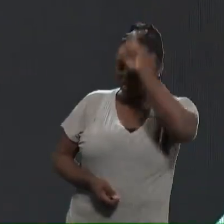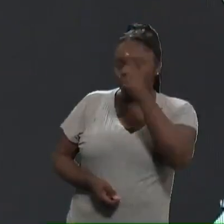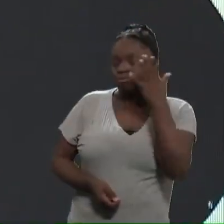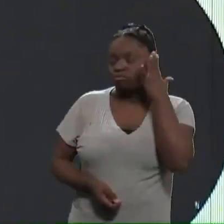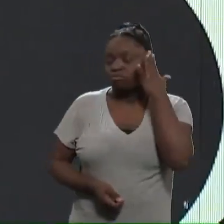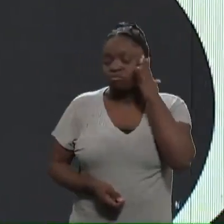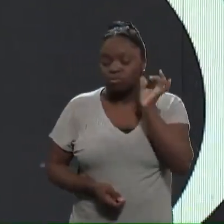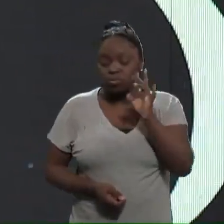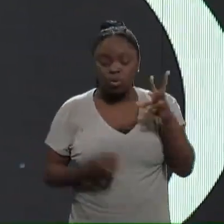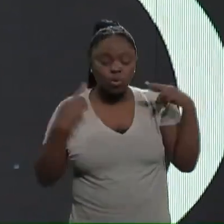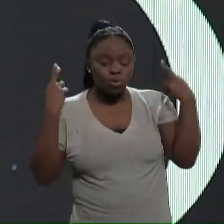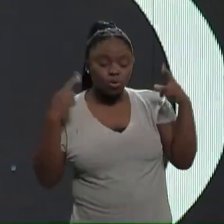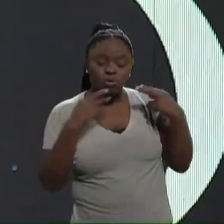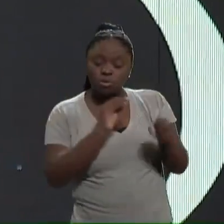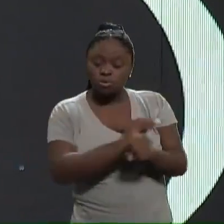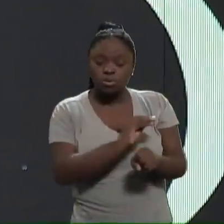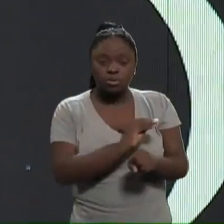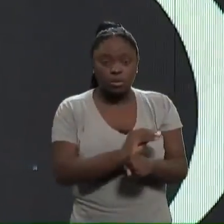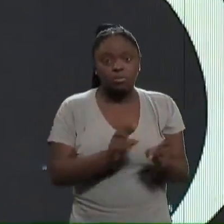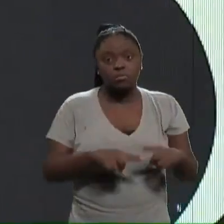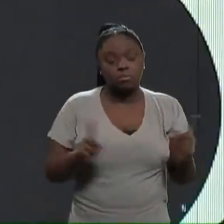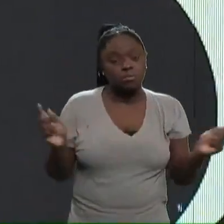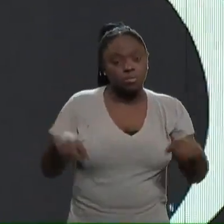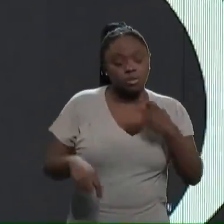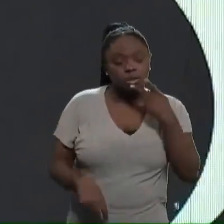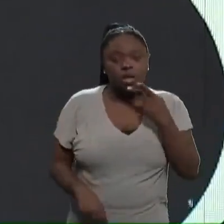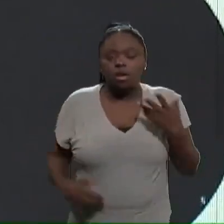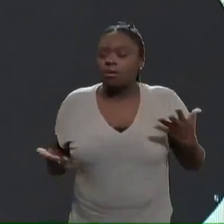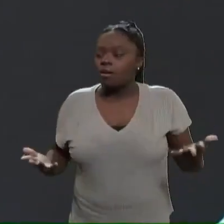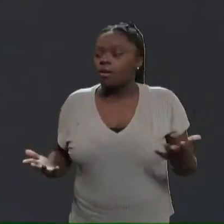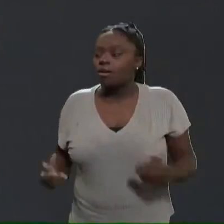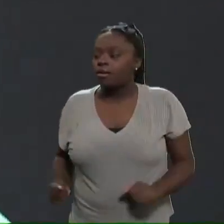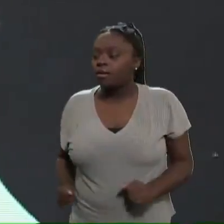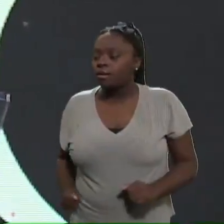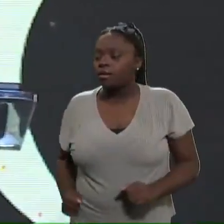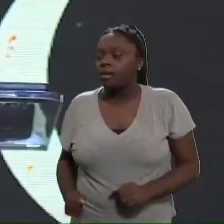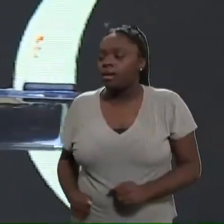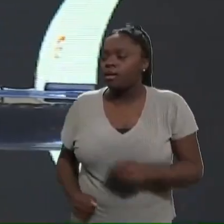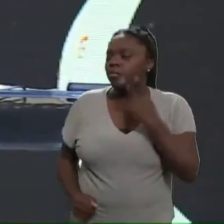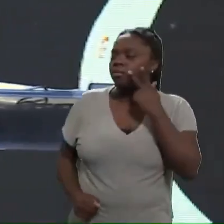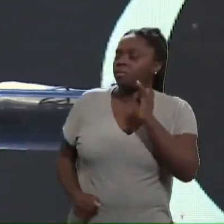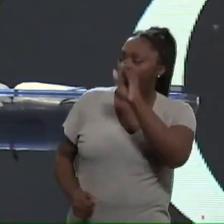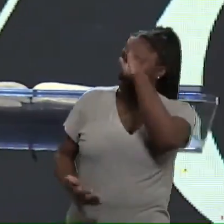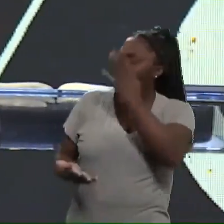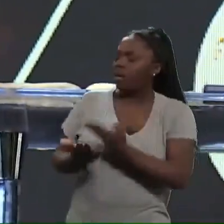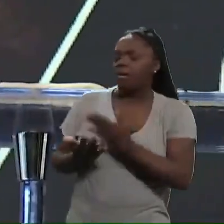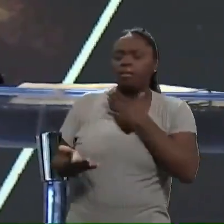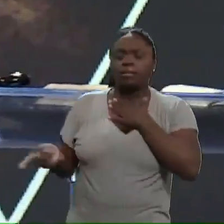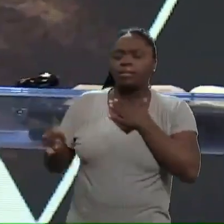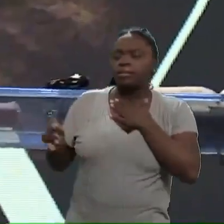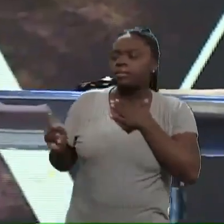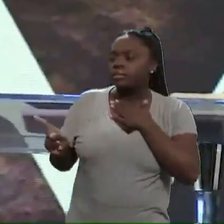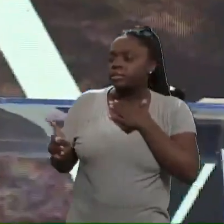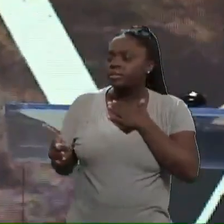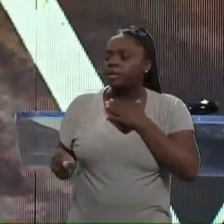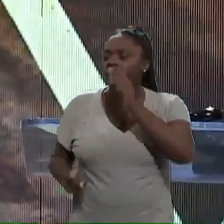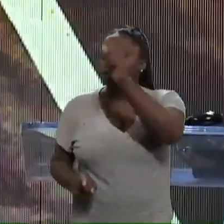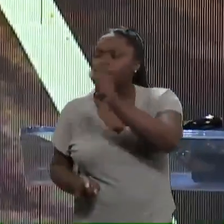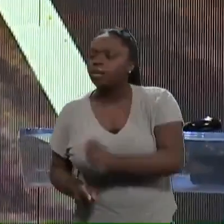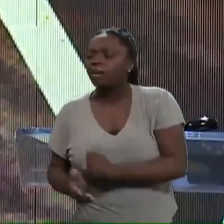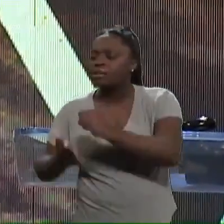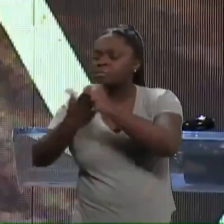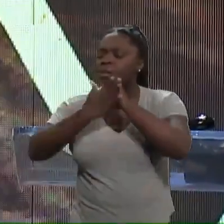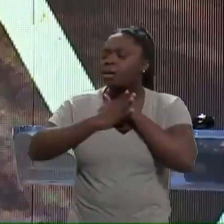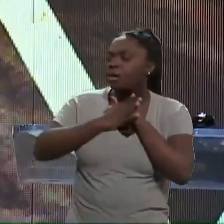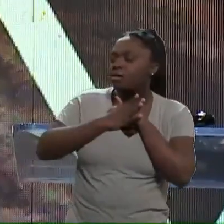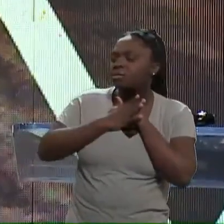ovelhas. Mas ele poderia ter olhado e falado assim: quem deveria acreditar em mim não acredita. Quem deveria investir em mim, que é meu pai,